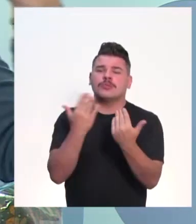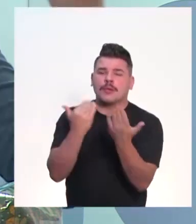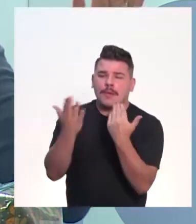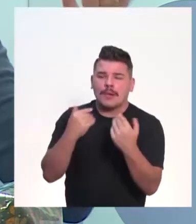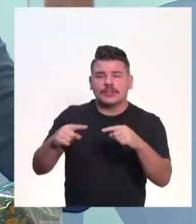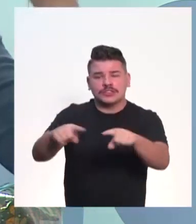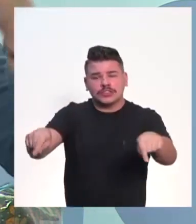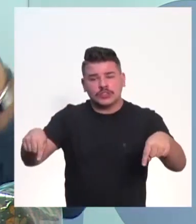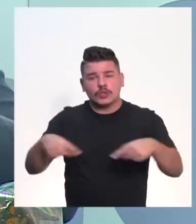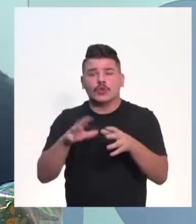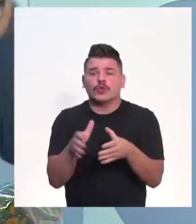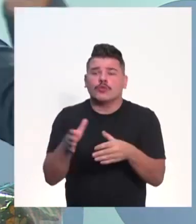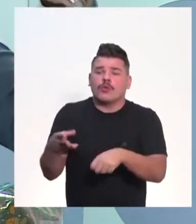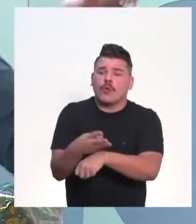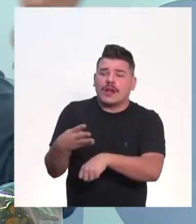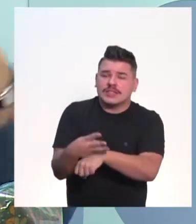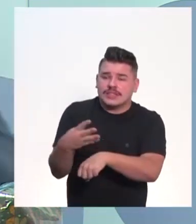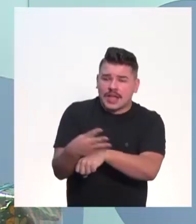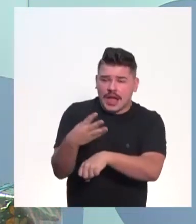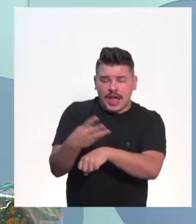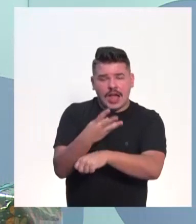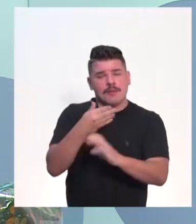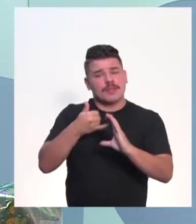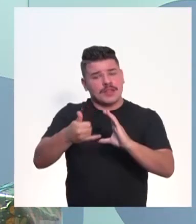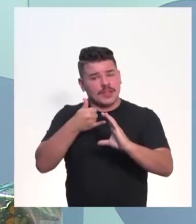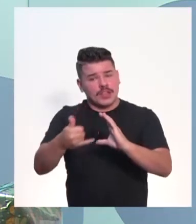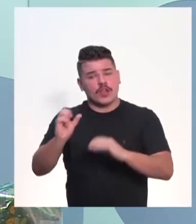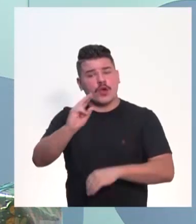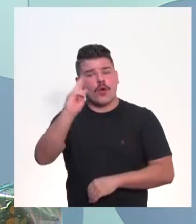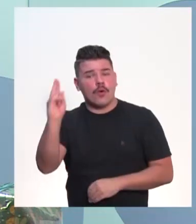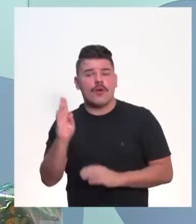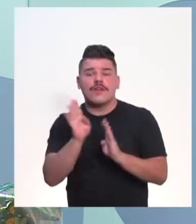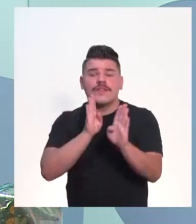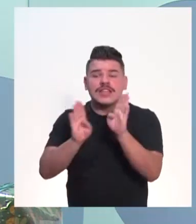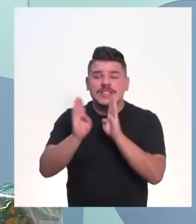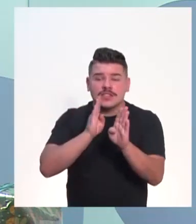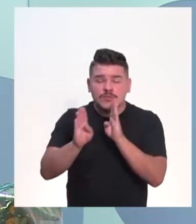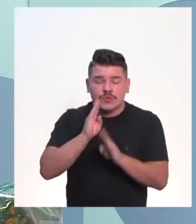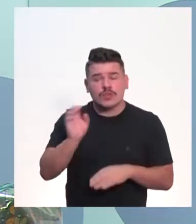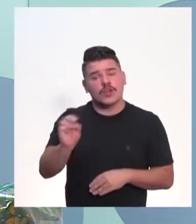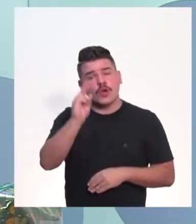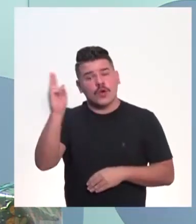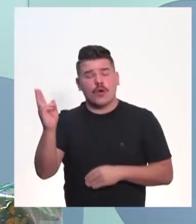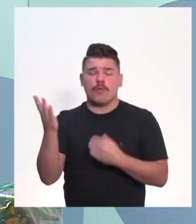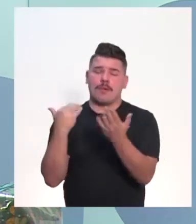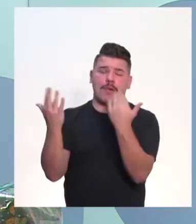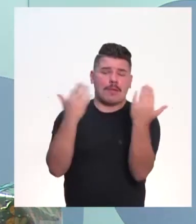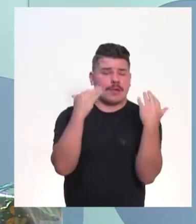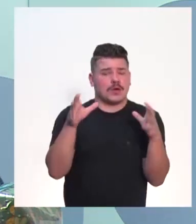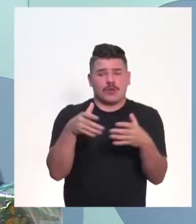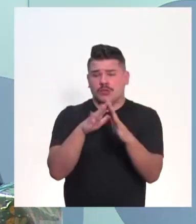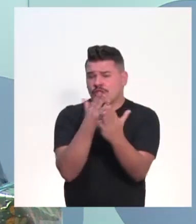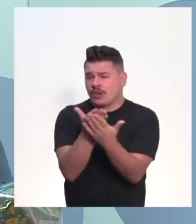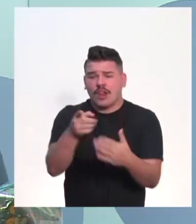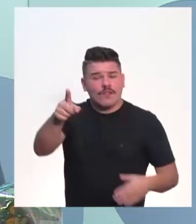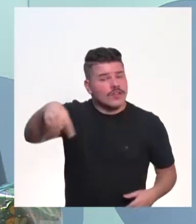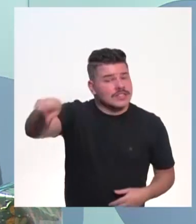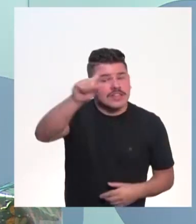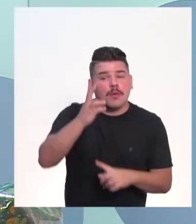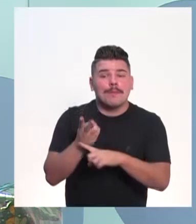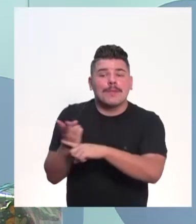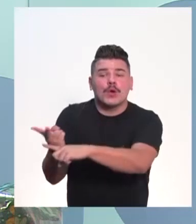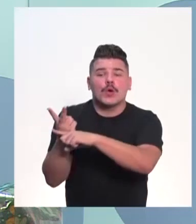mídias, o grupo de WhatsApp, um grupo de Facebook, o blog da escola, cada um de vocês vai descobrir uma forma de